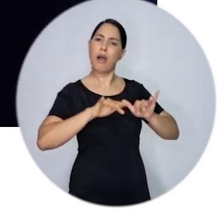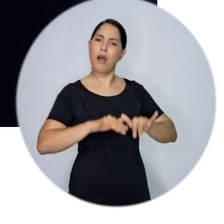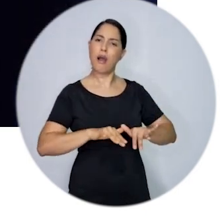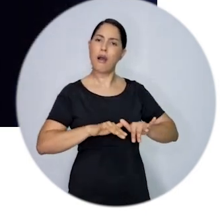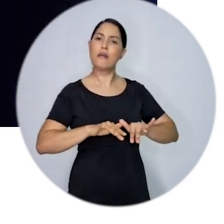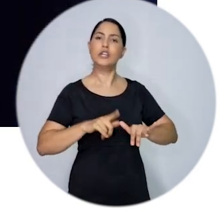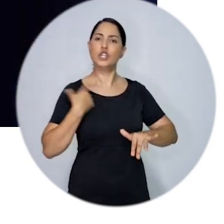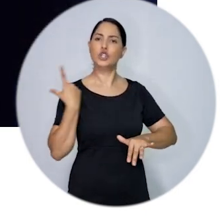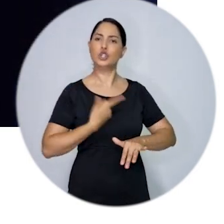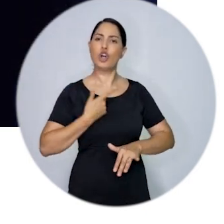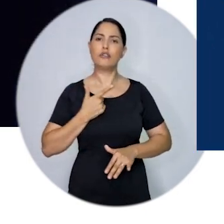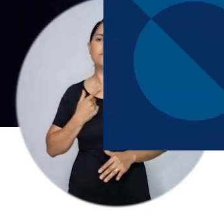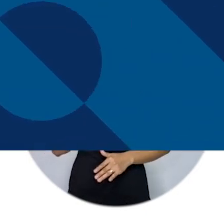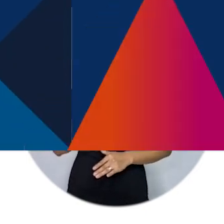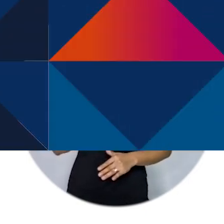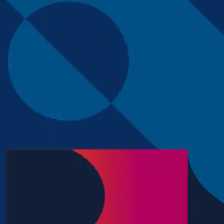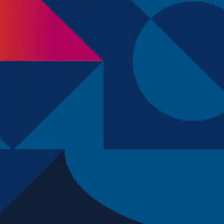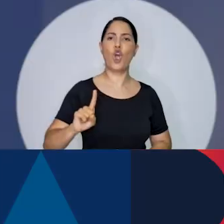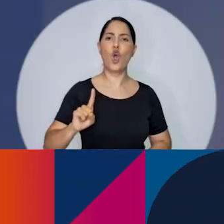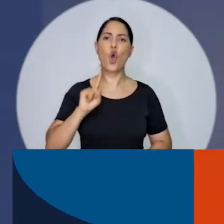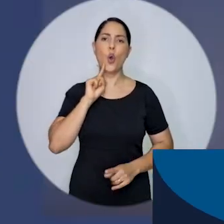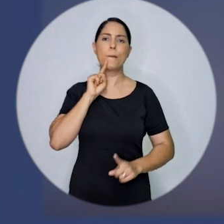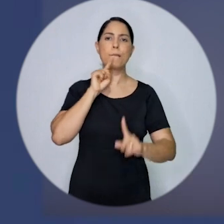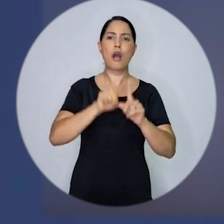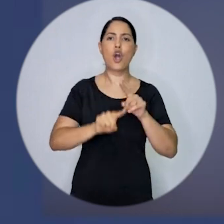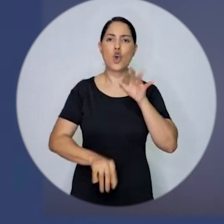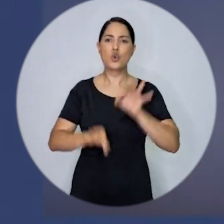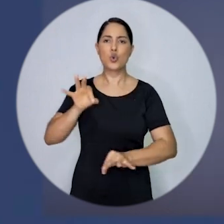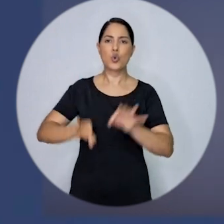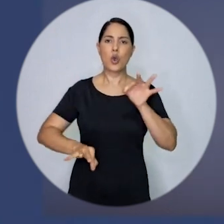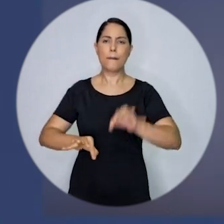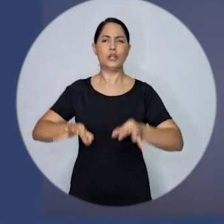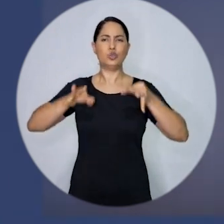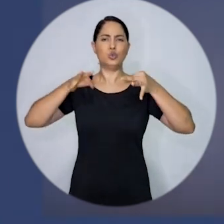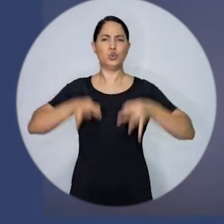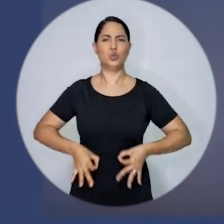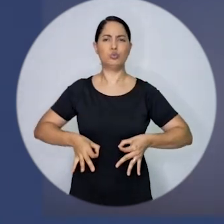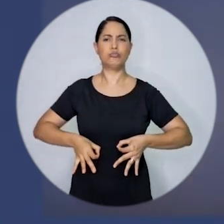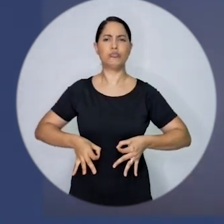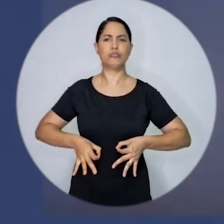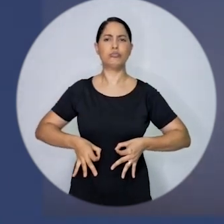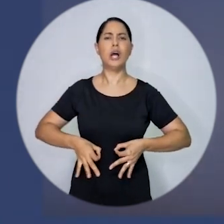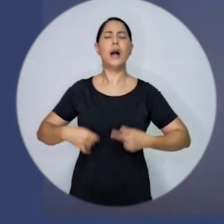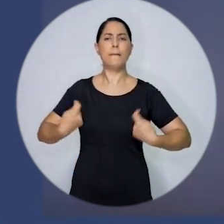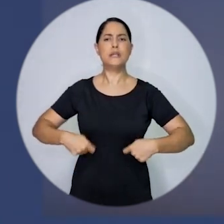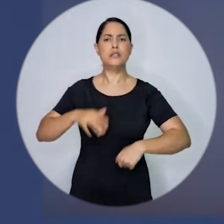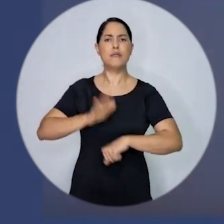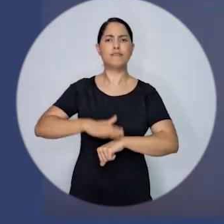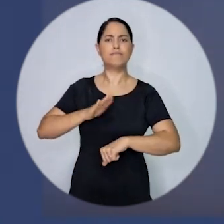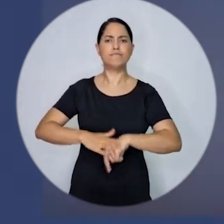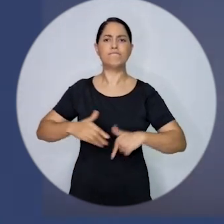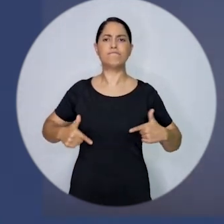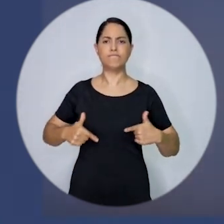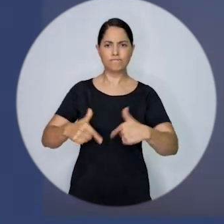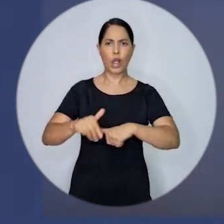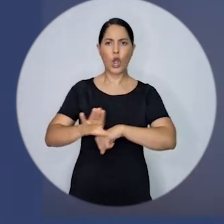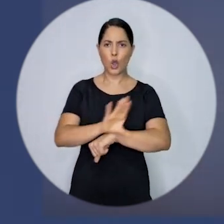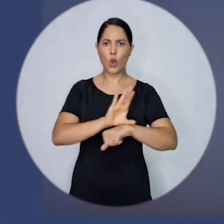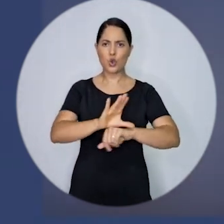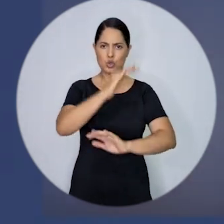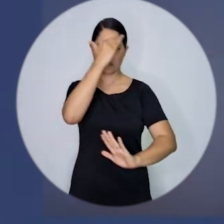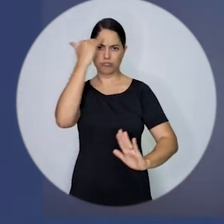falada. Nossa atuação lutando por um julgamento justo em cada processo é que dá efetividade às garantias constitucionais